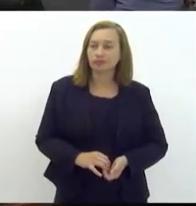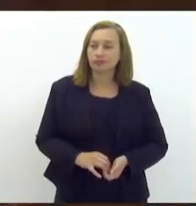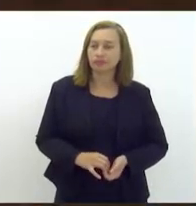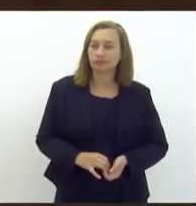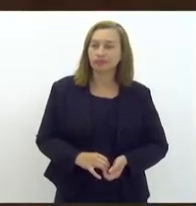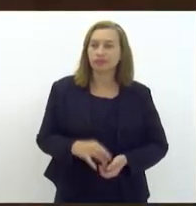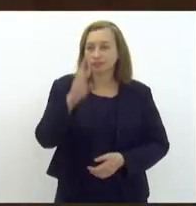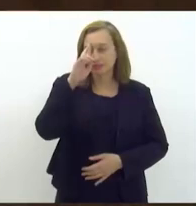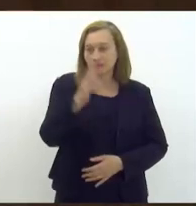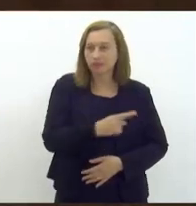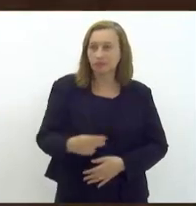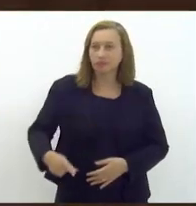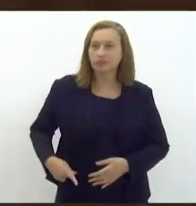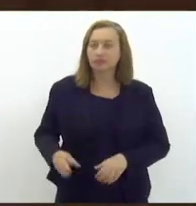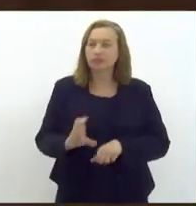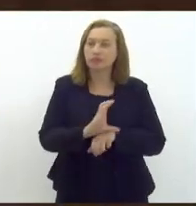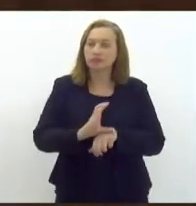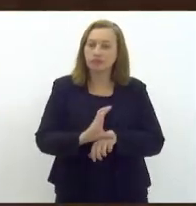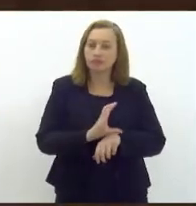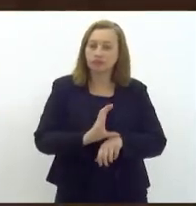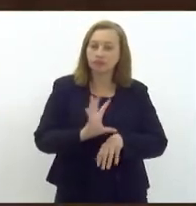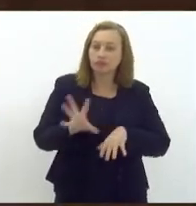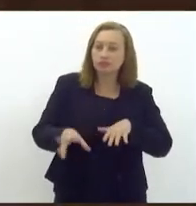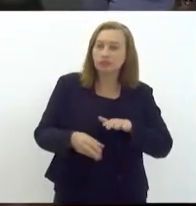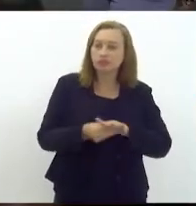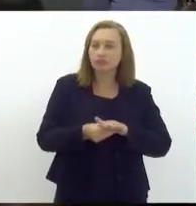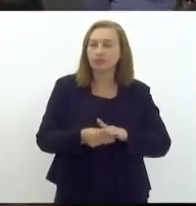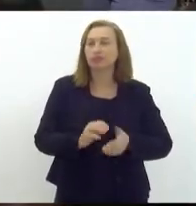Presidente, é pela Constitucionalidade com emendas.